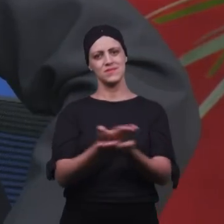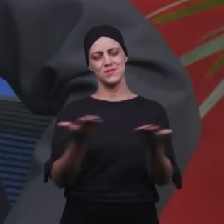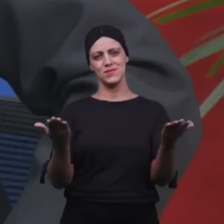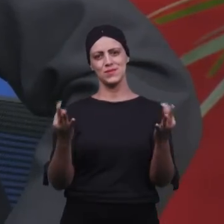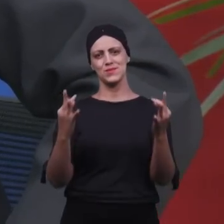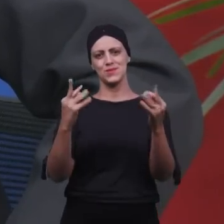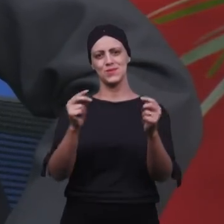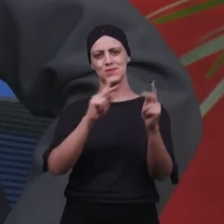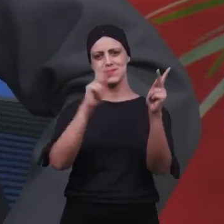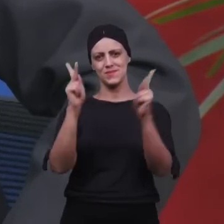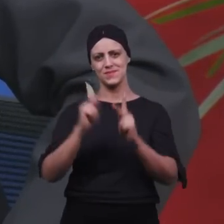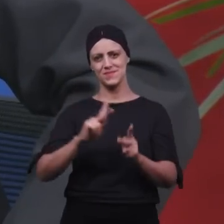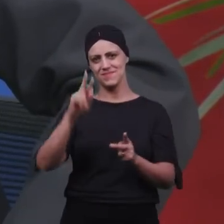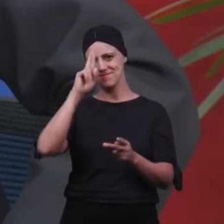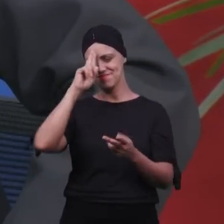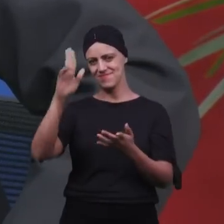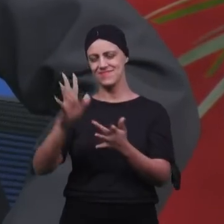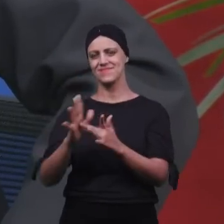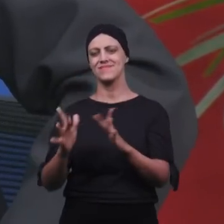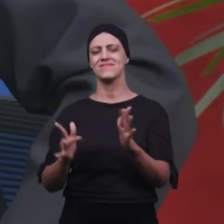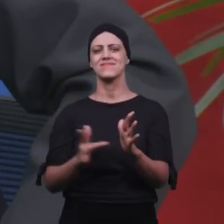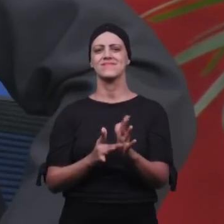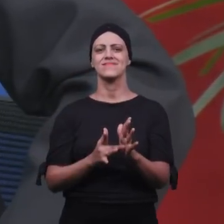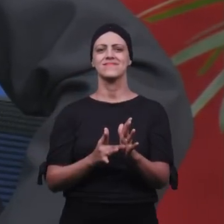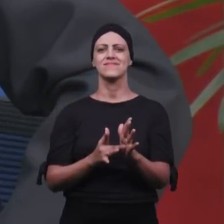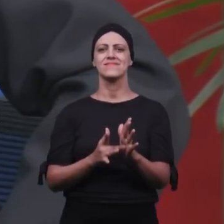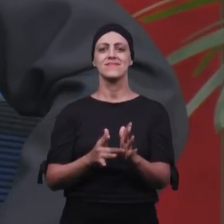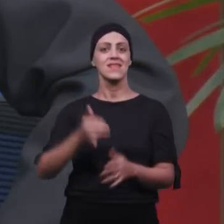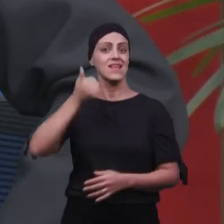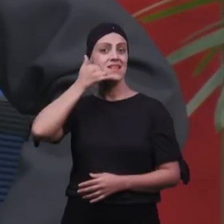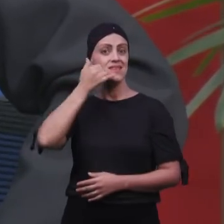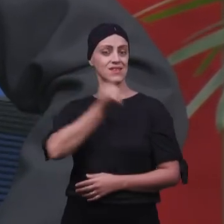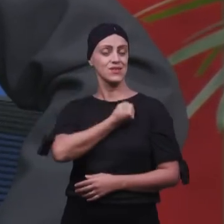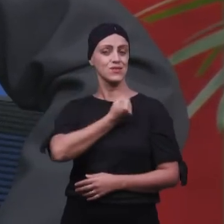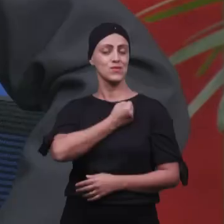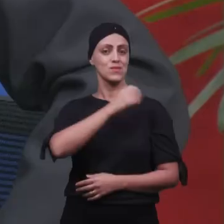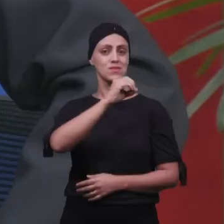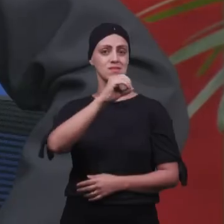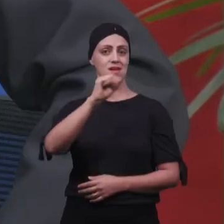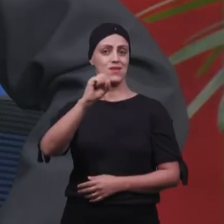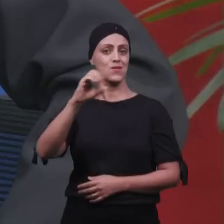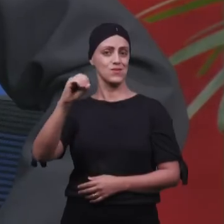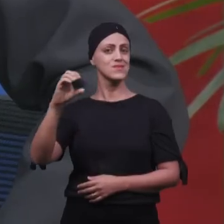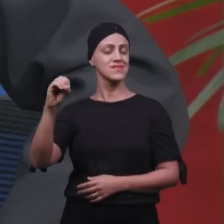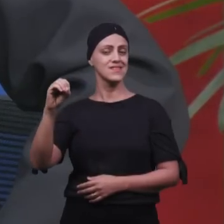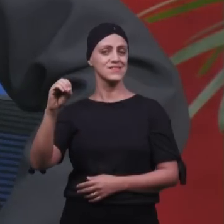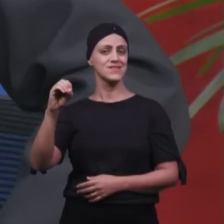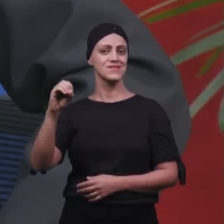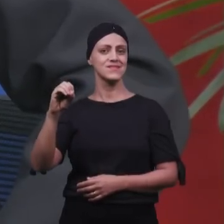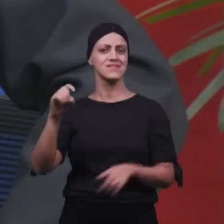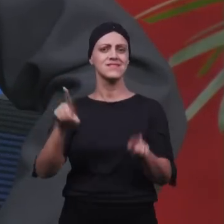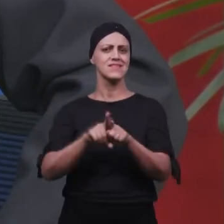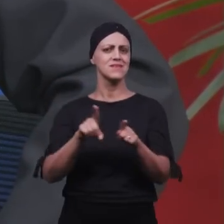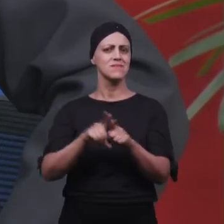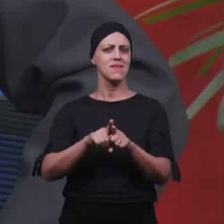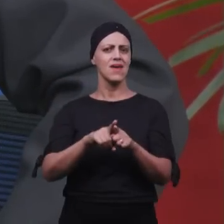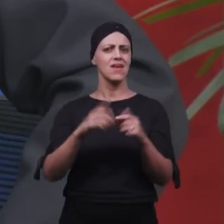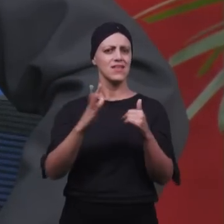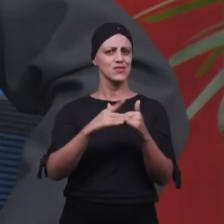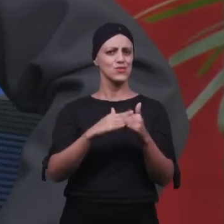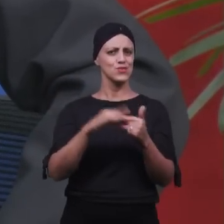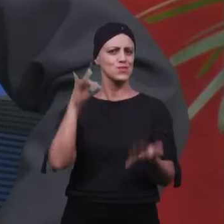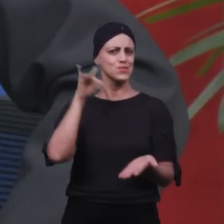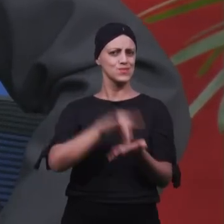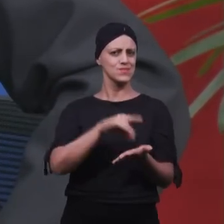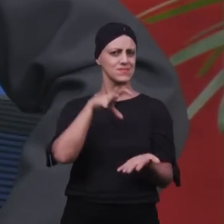a paz do Senhor Jesus. Ligue 0800 e também se inscreva no canal da